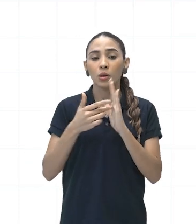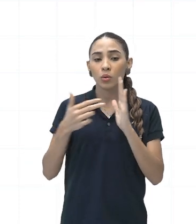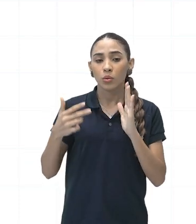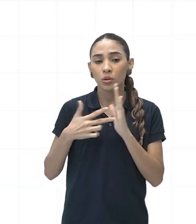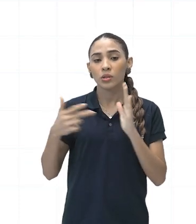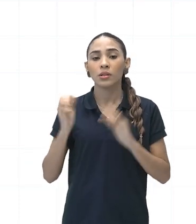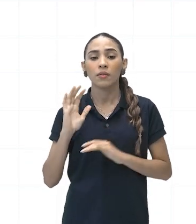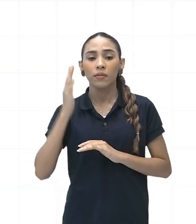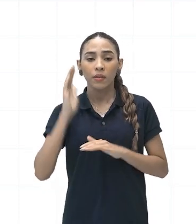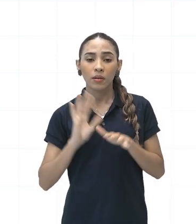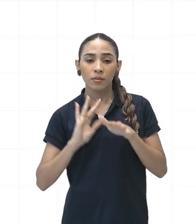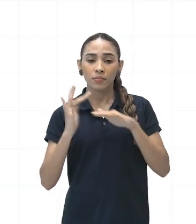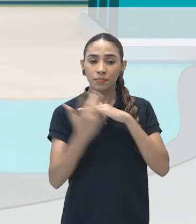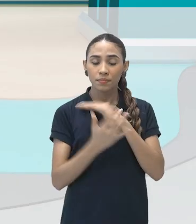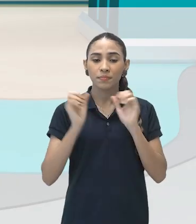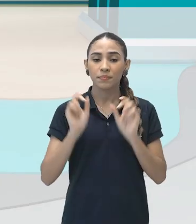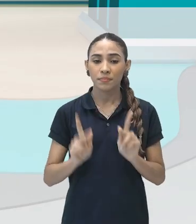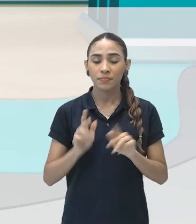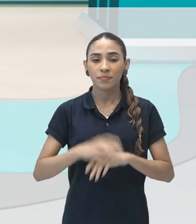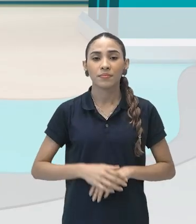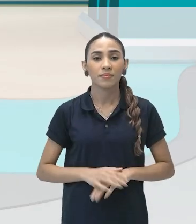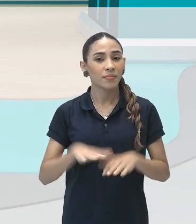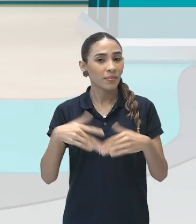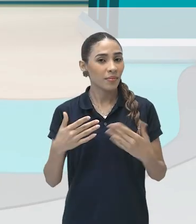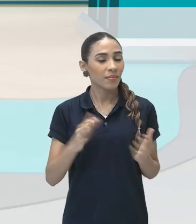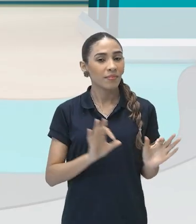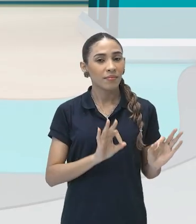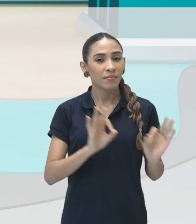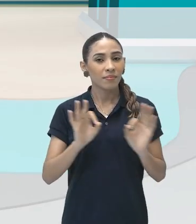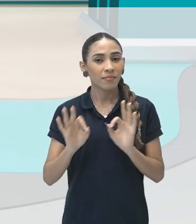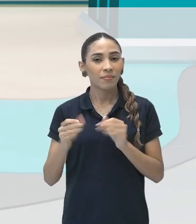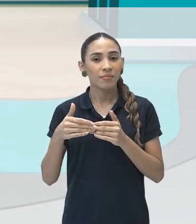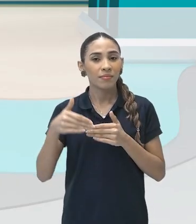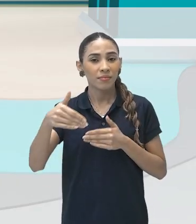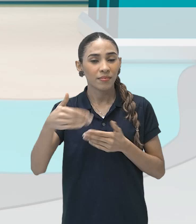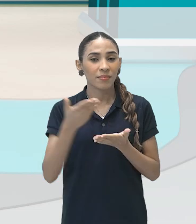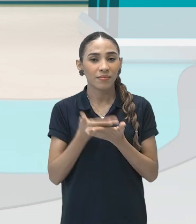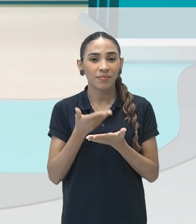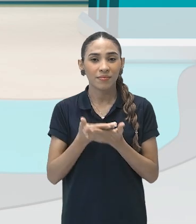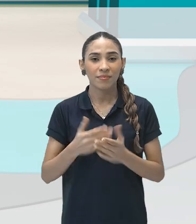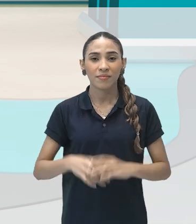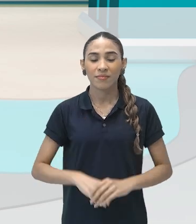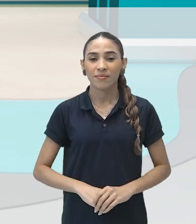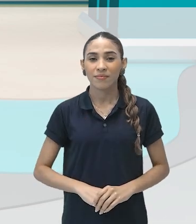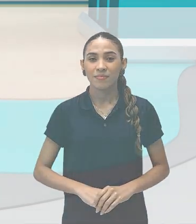falsas nas redes sociais, ok? Então, vamos iniciar esta aula.